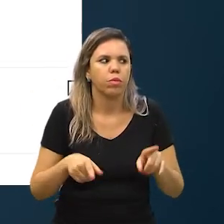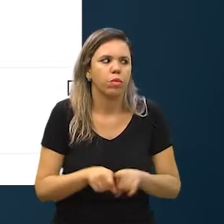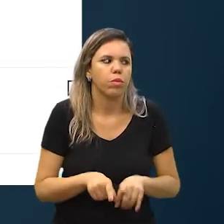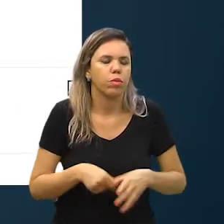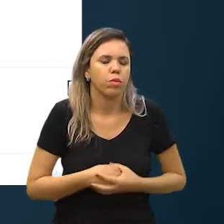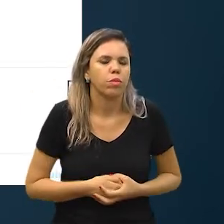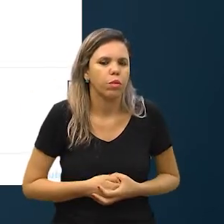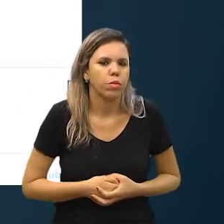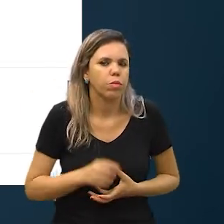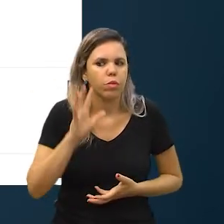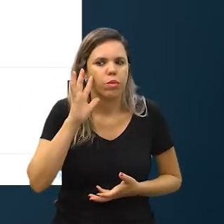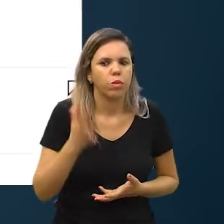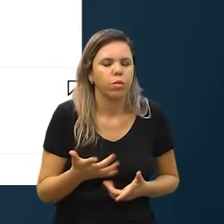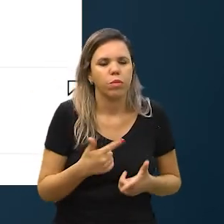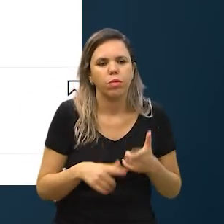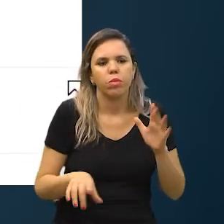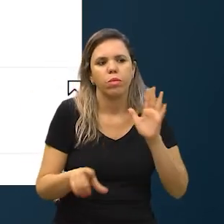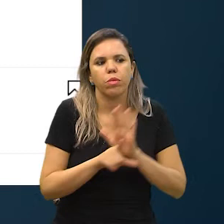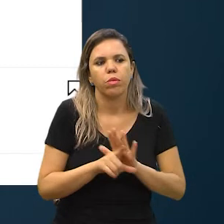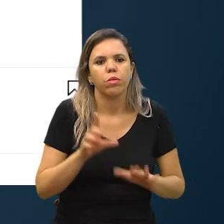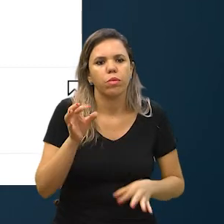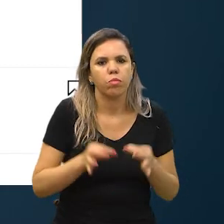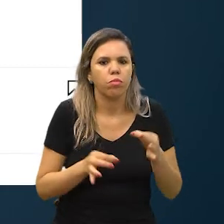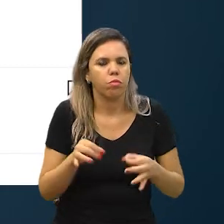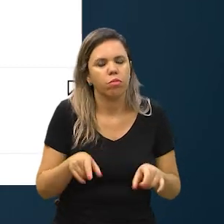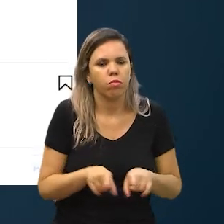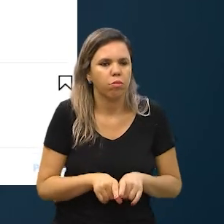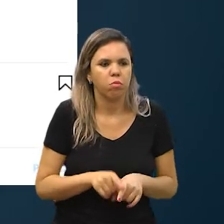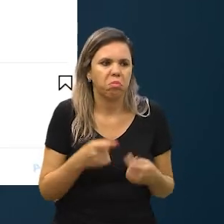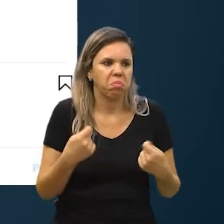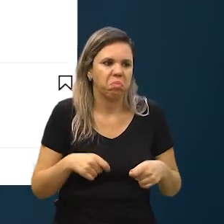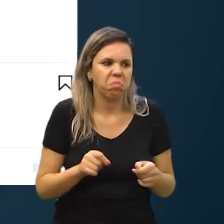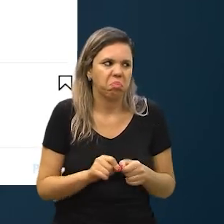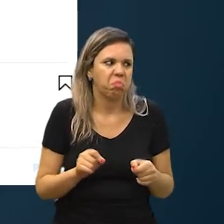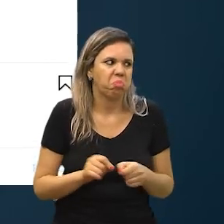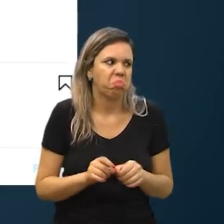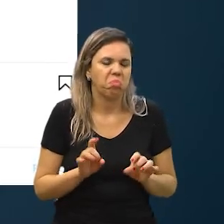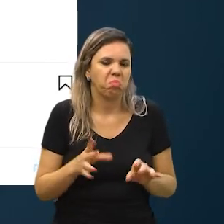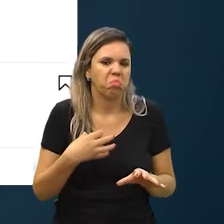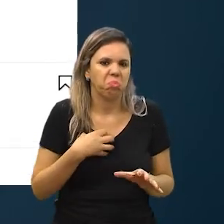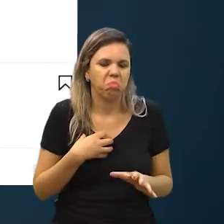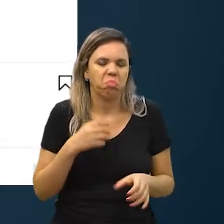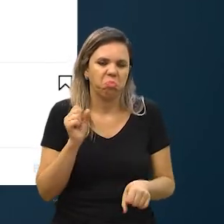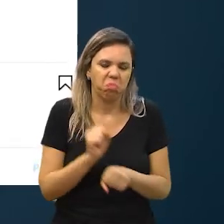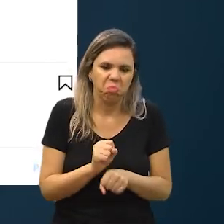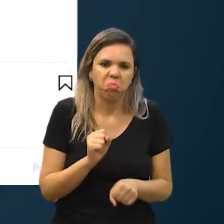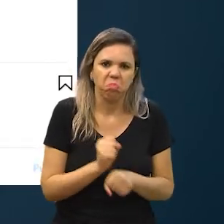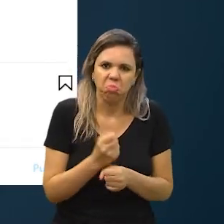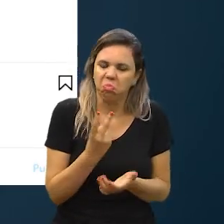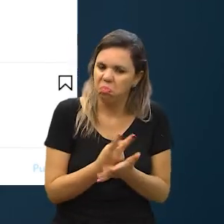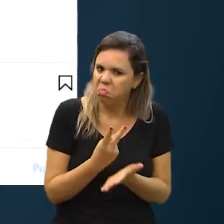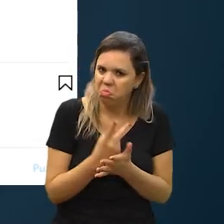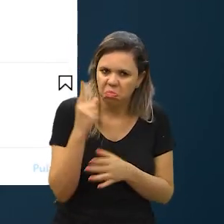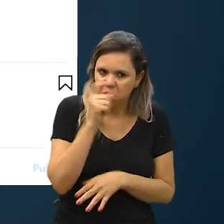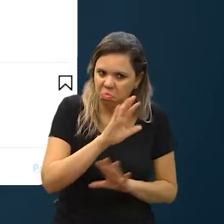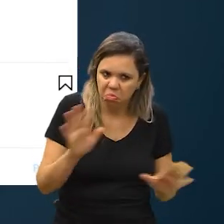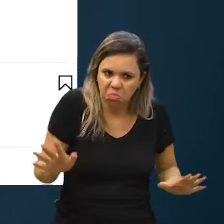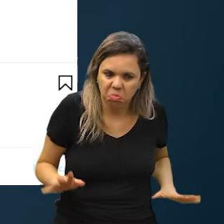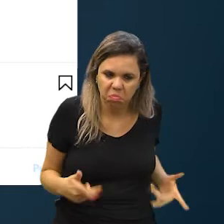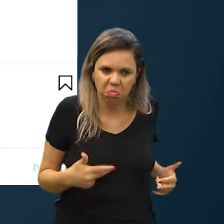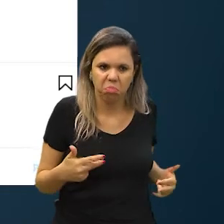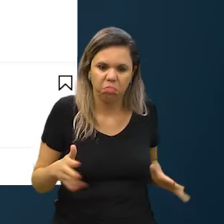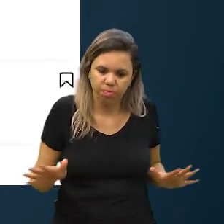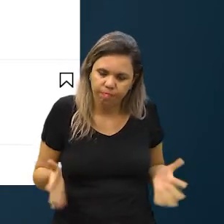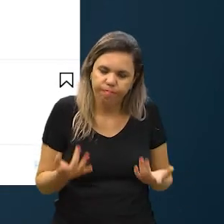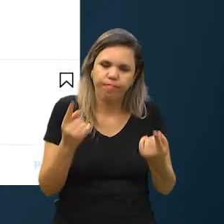também que resolver questões legais, resolver questões jurídicas, não precisa ser feito daquela forma engessada, daquela forma difícil. Então, a ideia é que